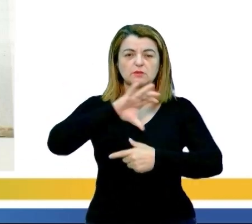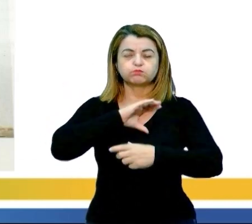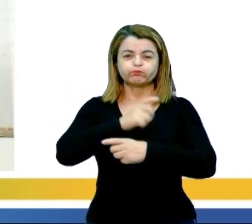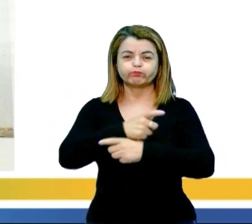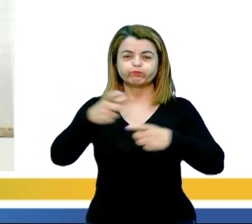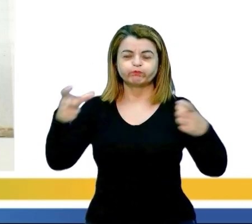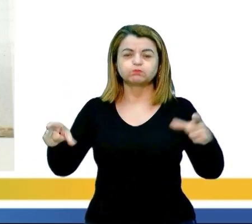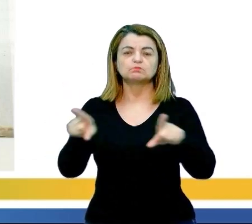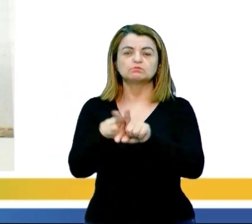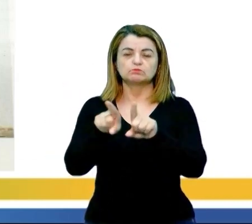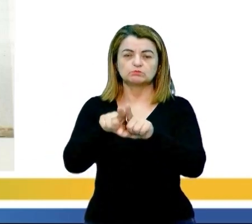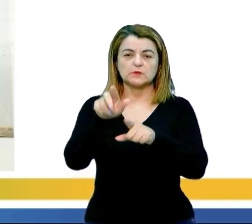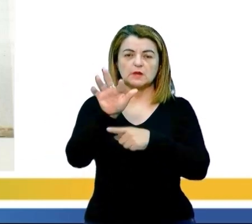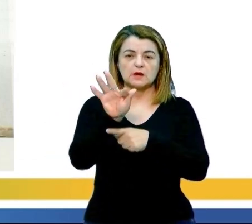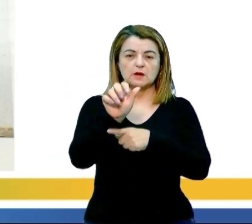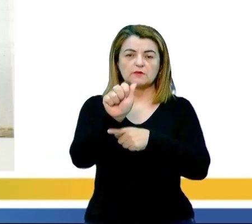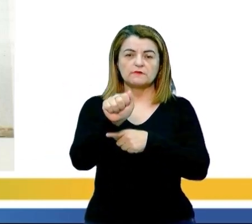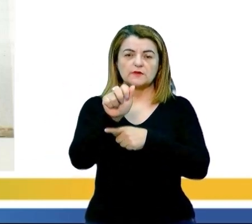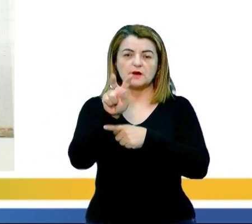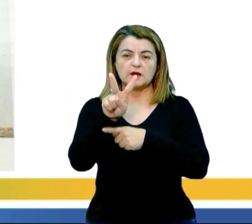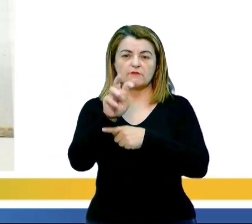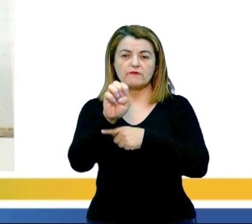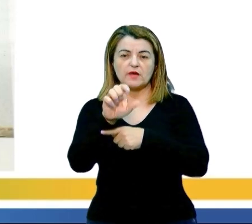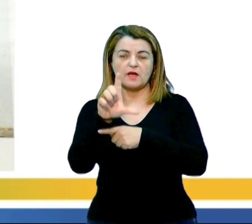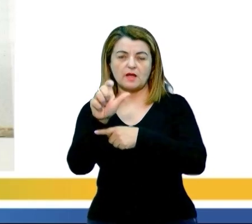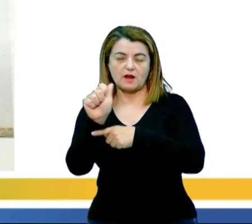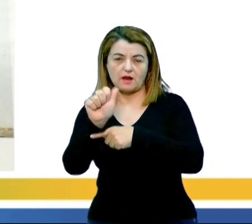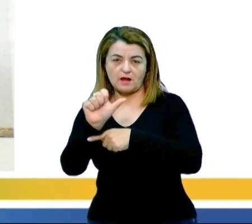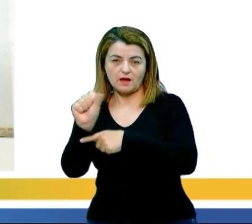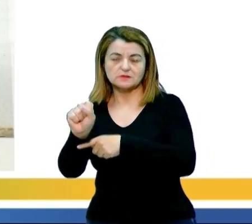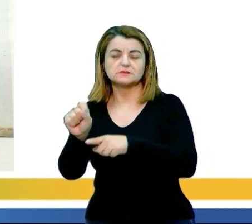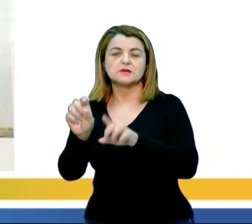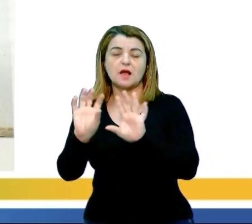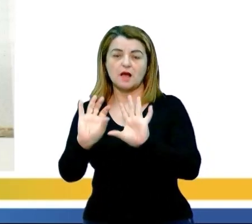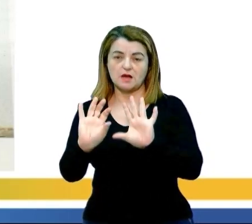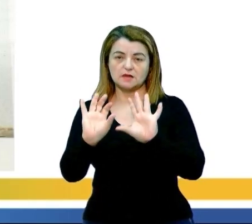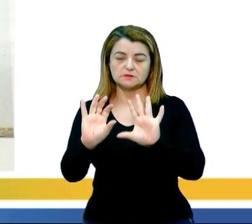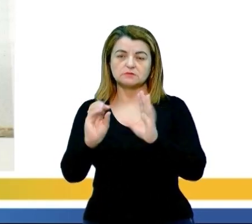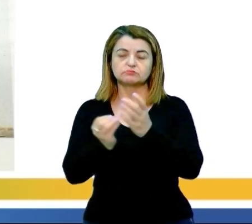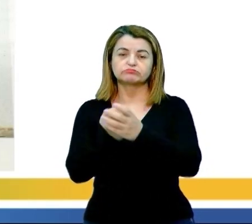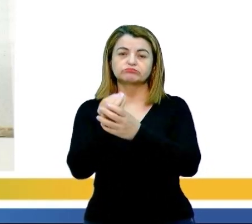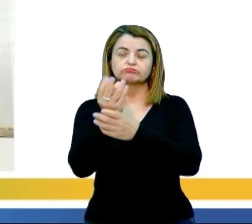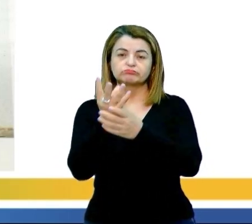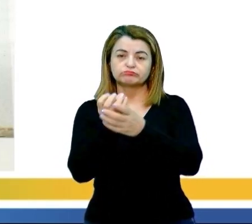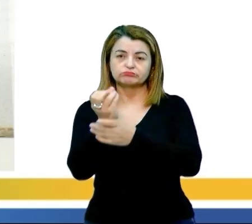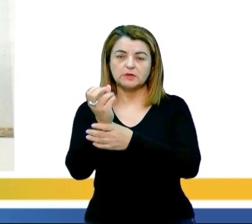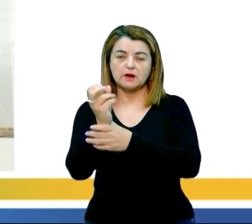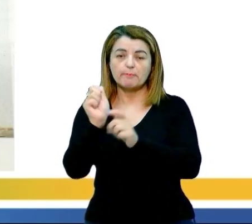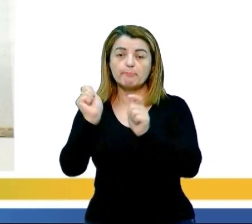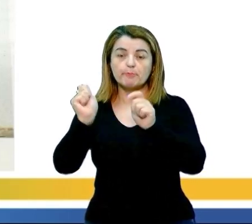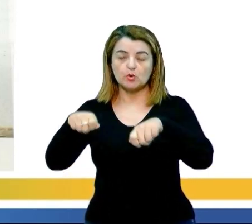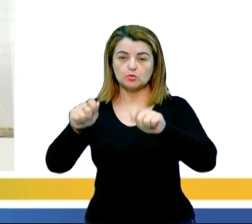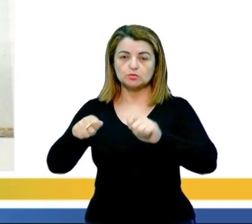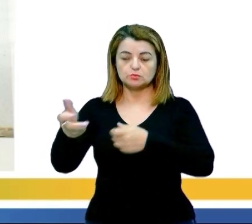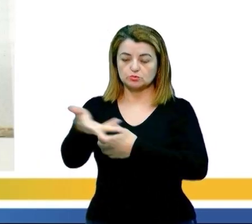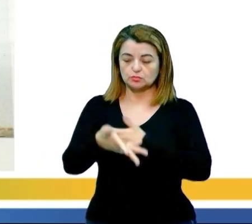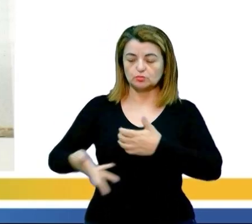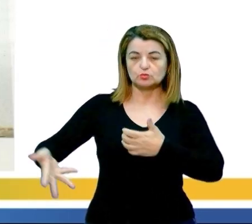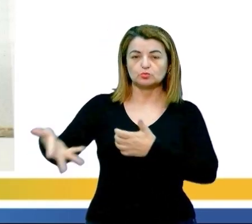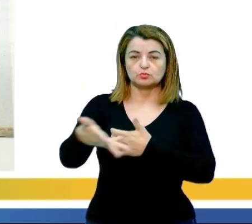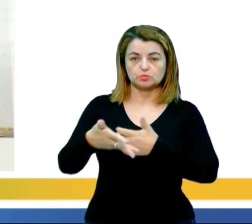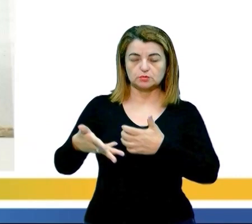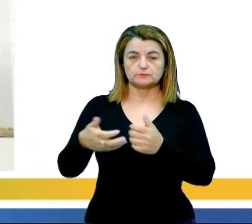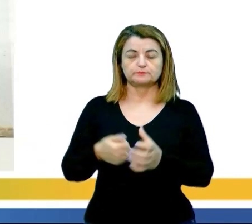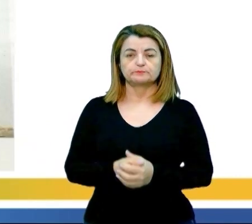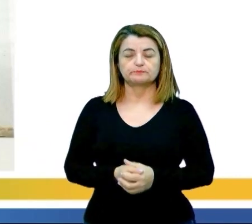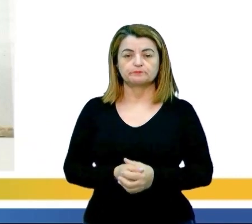favelas. Dessa forma, novas relações, perspectivas são criadas entre o público e